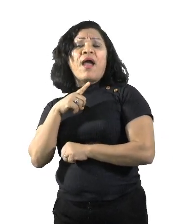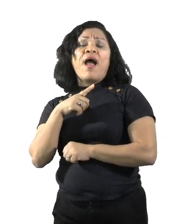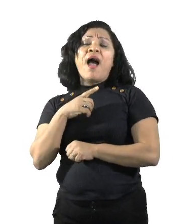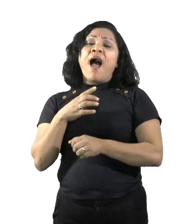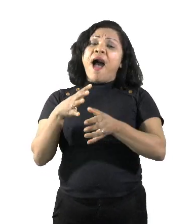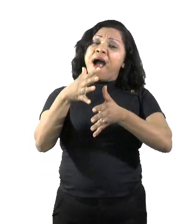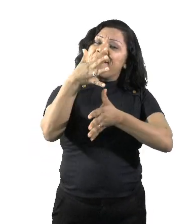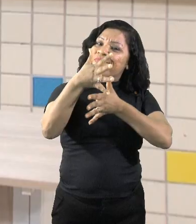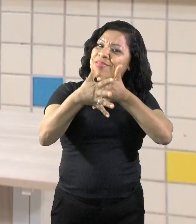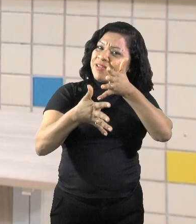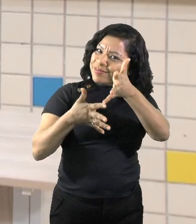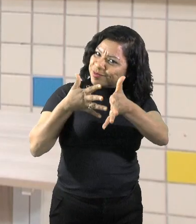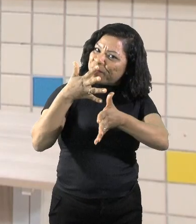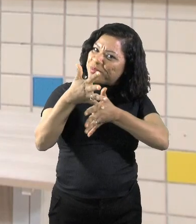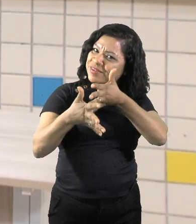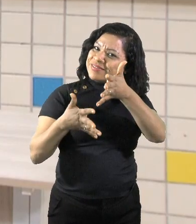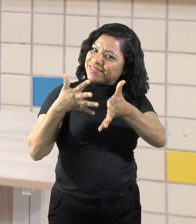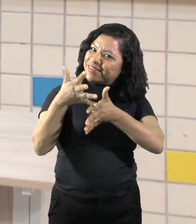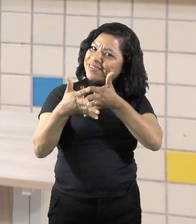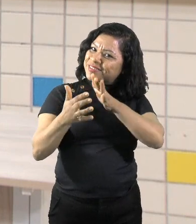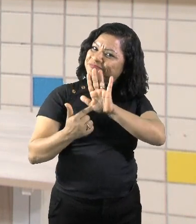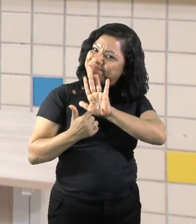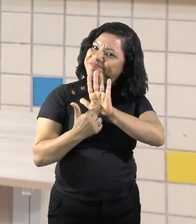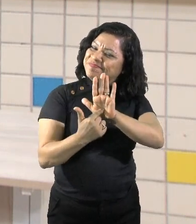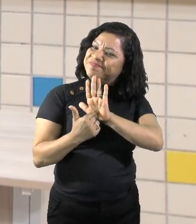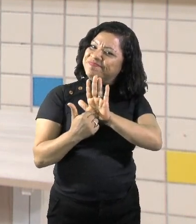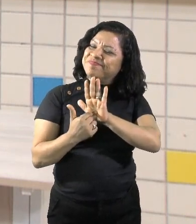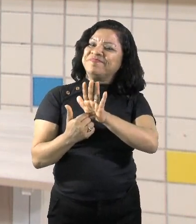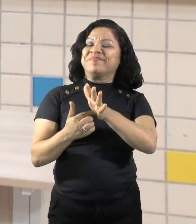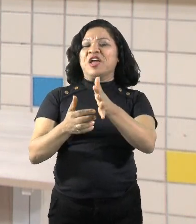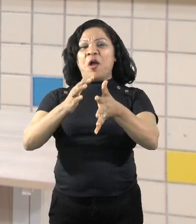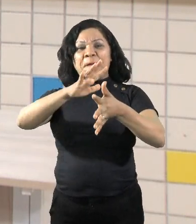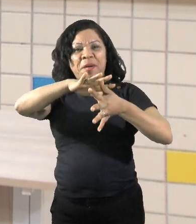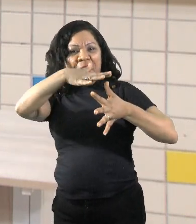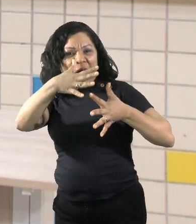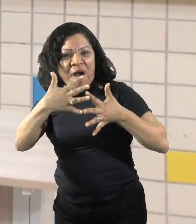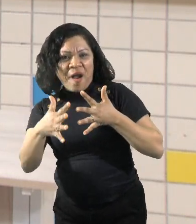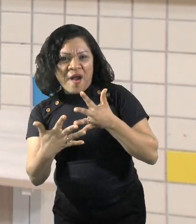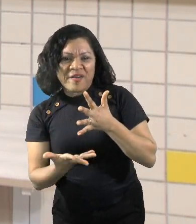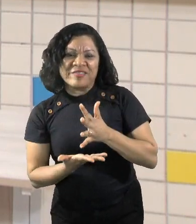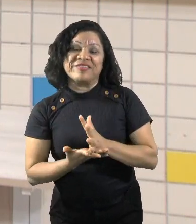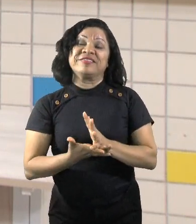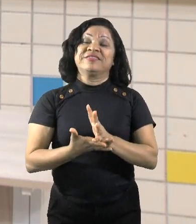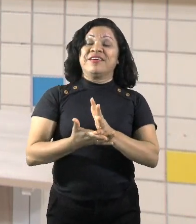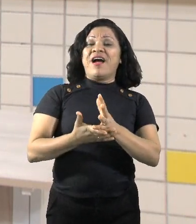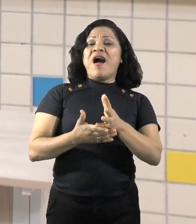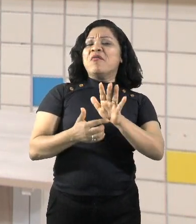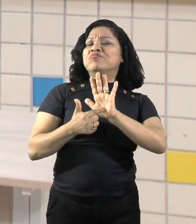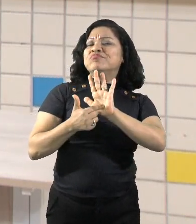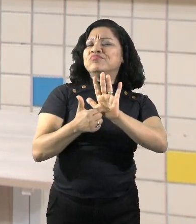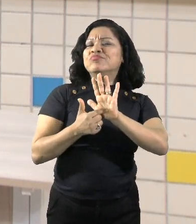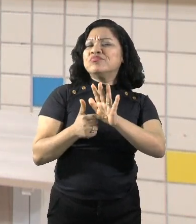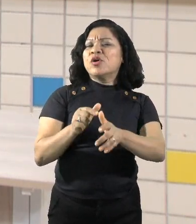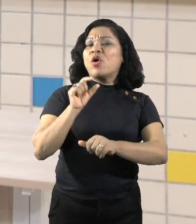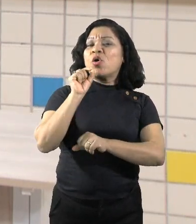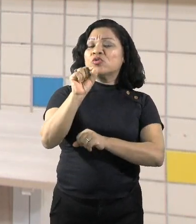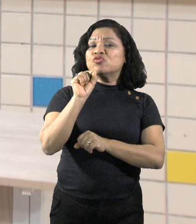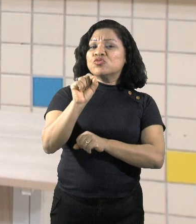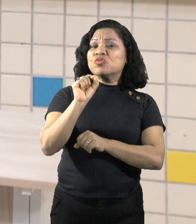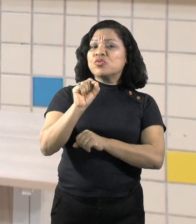seja, elas se referem a Libras. Libras, a linguagem brasileira de sinal, é uma